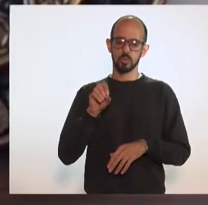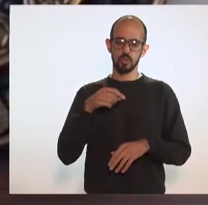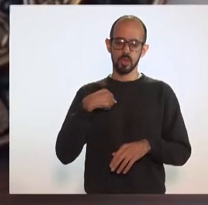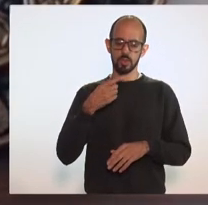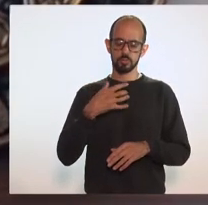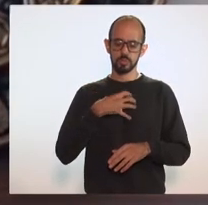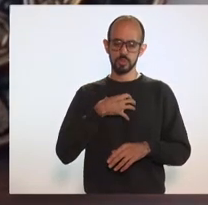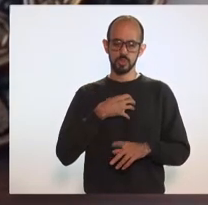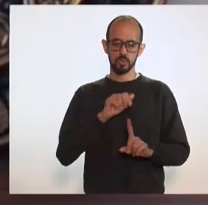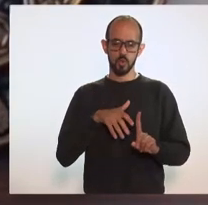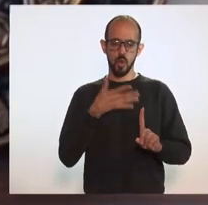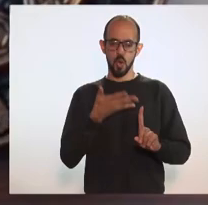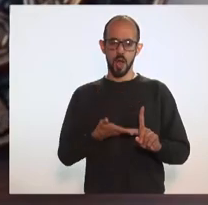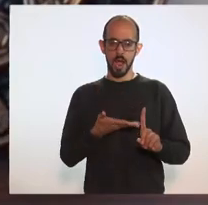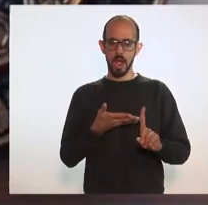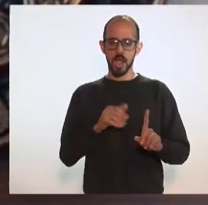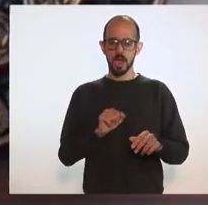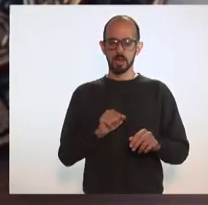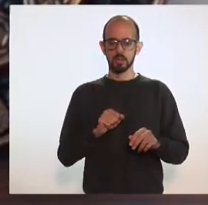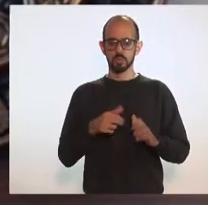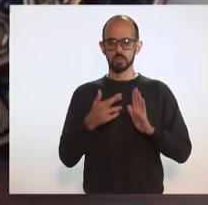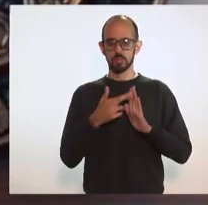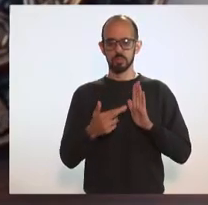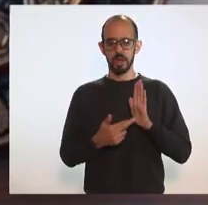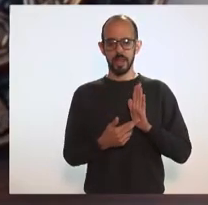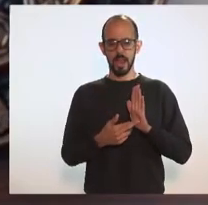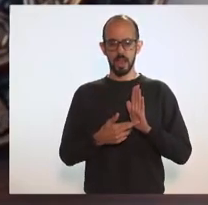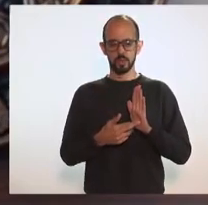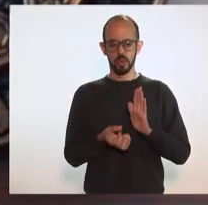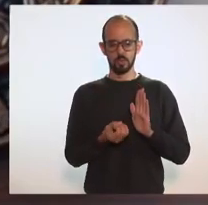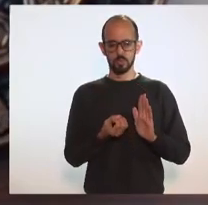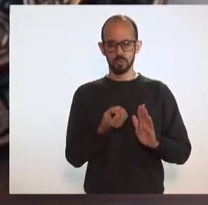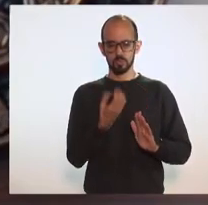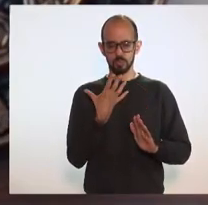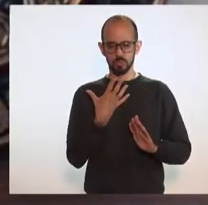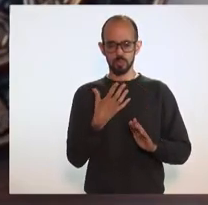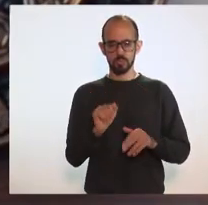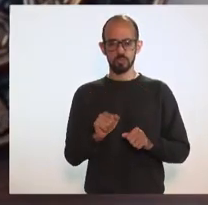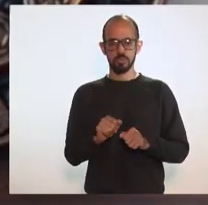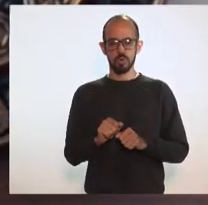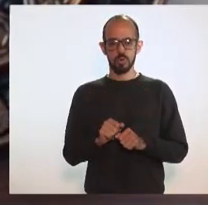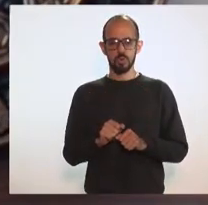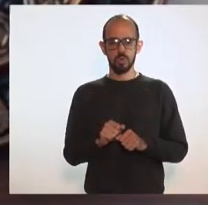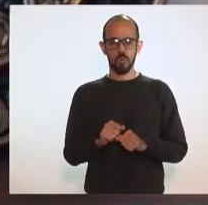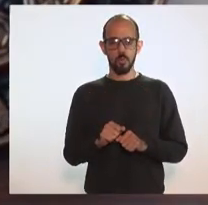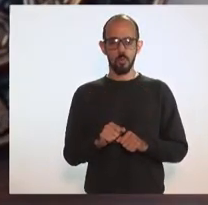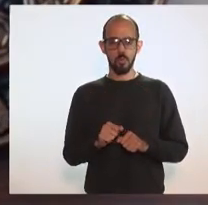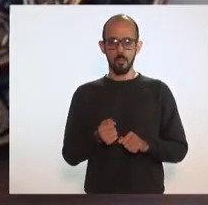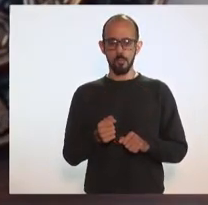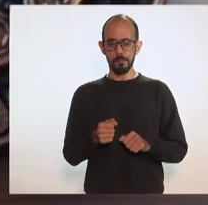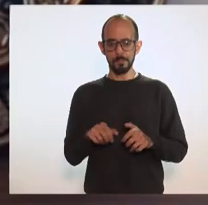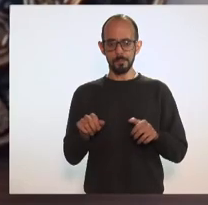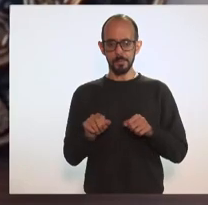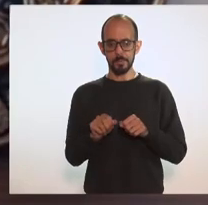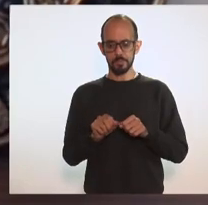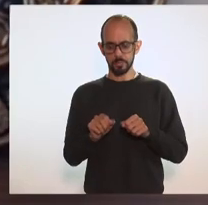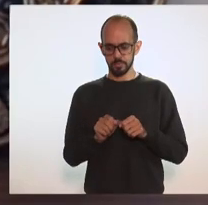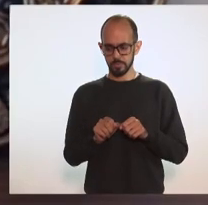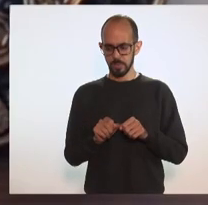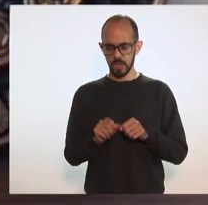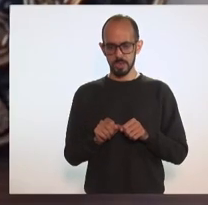muito honrado de ter visto um relatório muito coeso um relatório que chegam ao iniciar mento